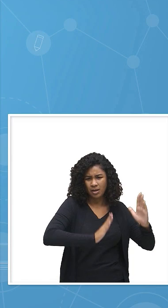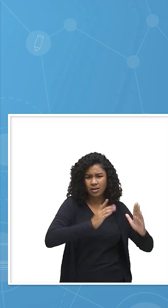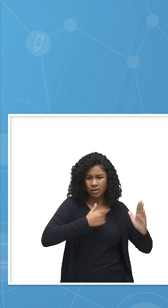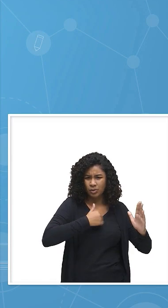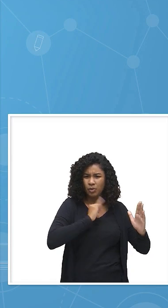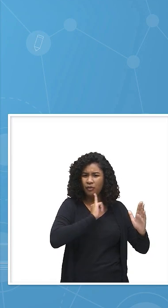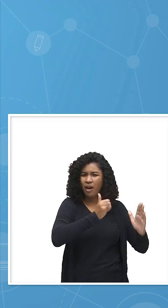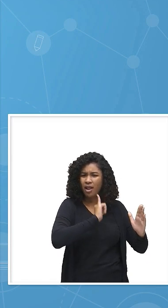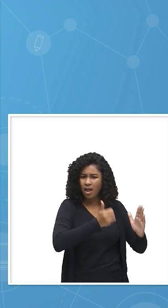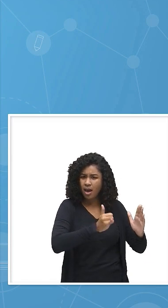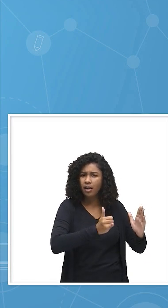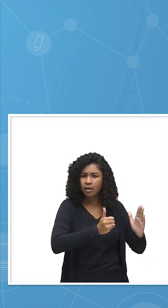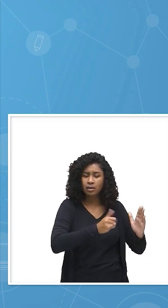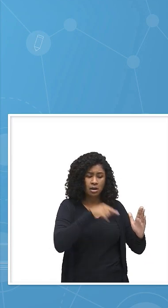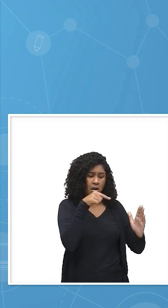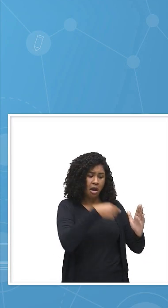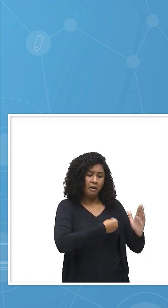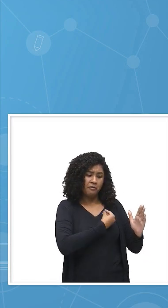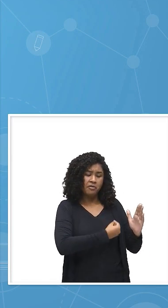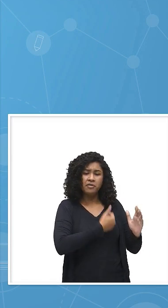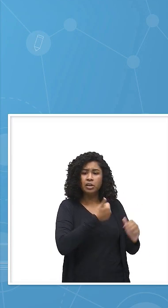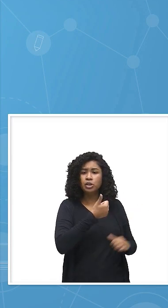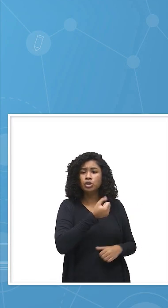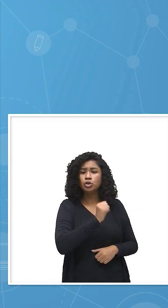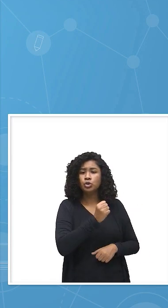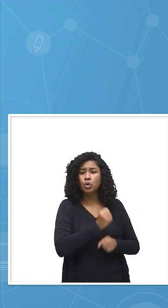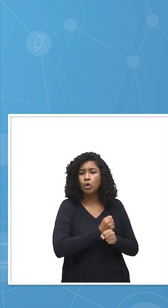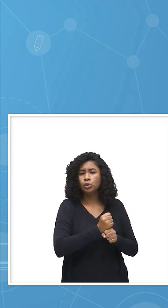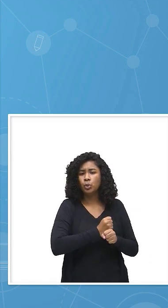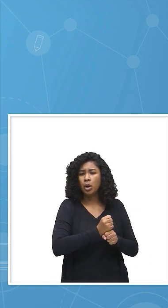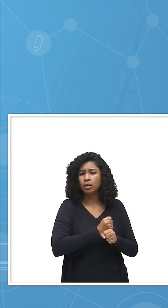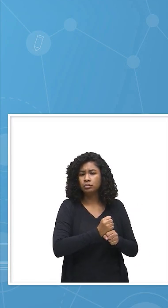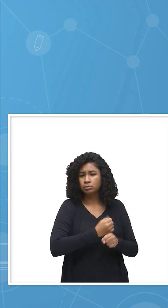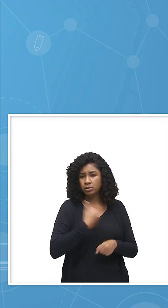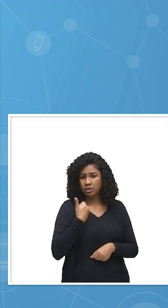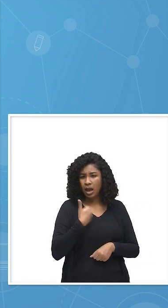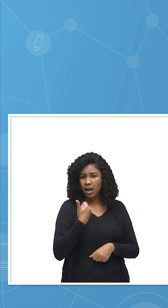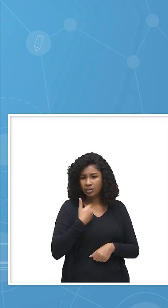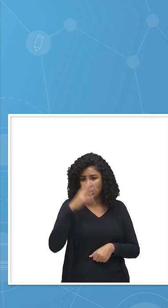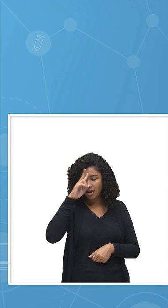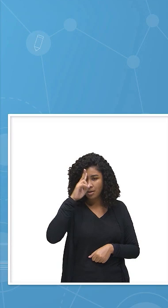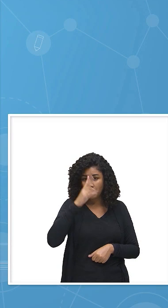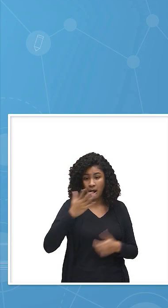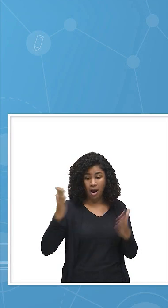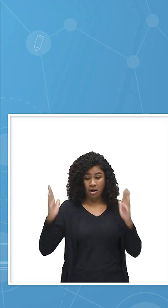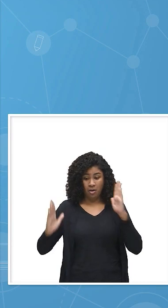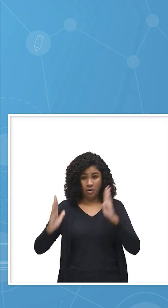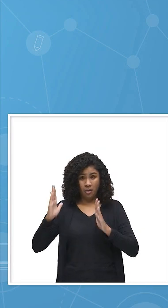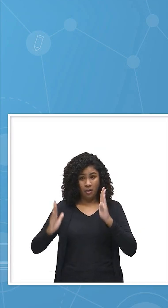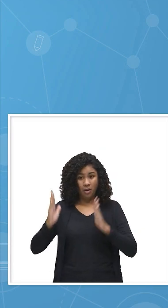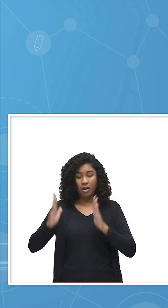18 anos? Então, aqui ele vai viver mais que 18 anos, vai viver mais tempo, porque